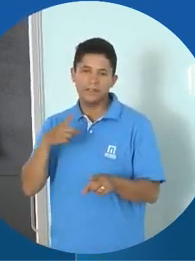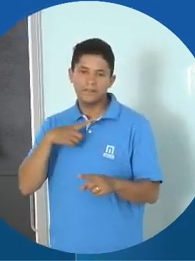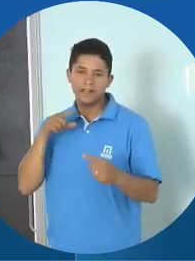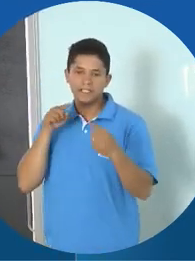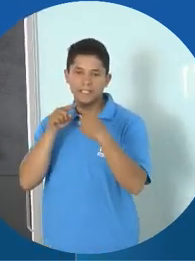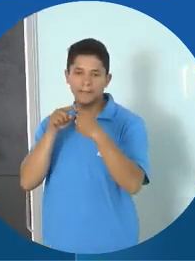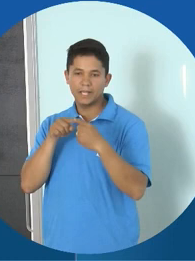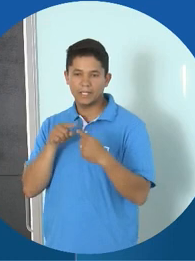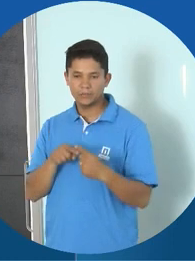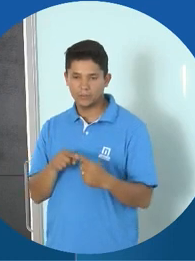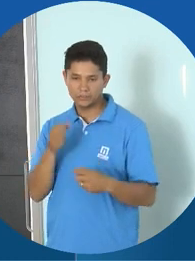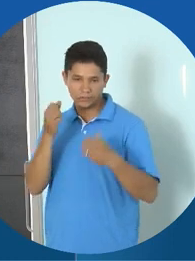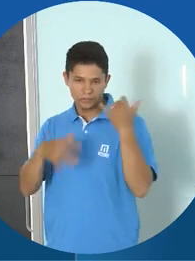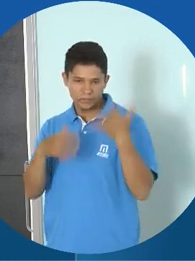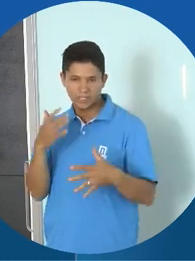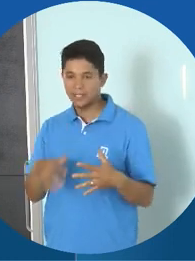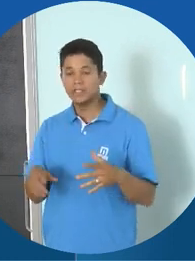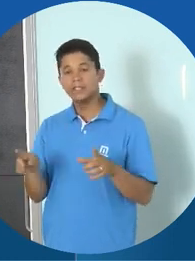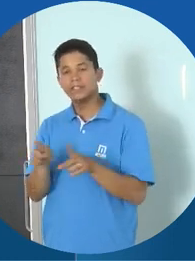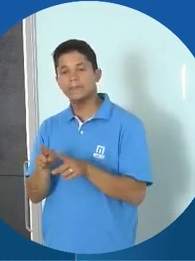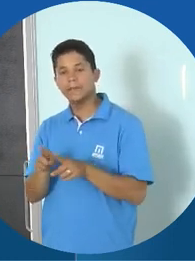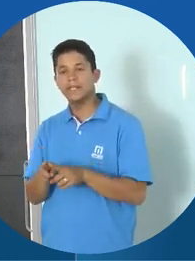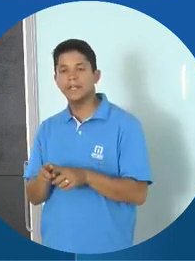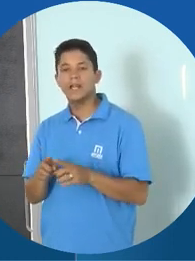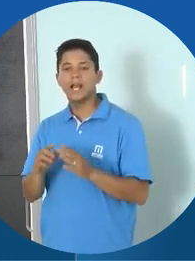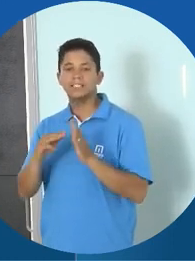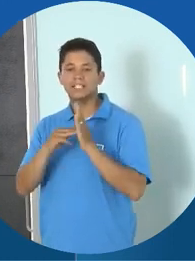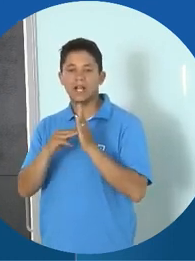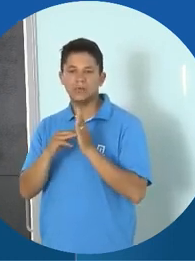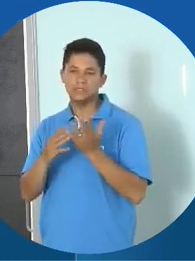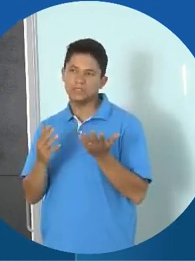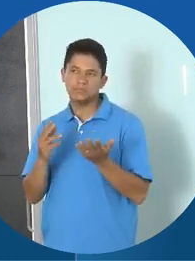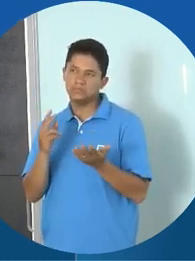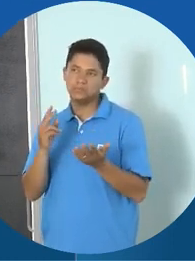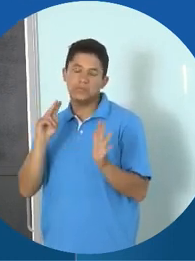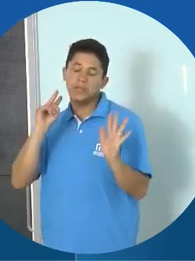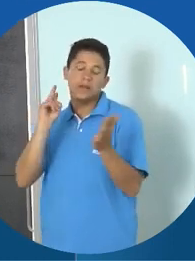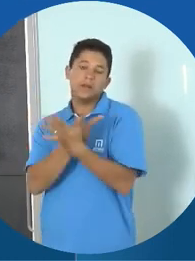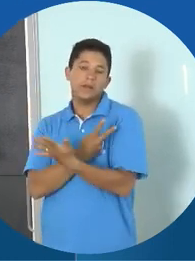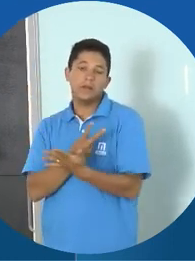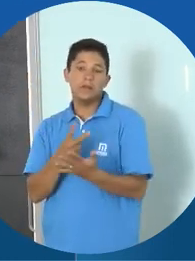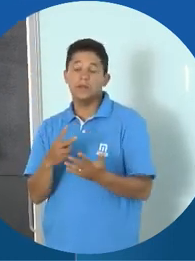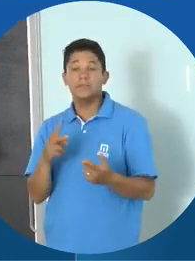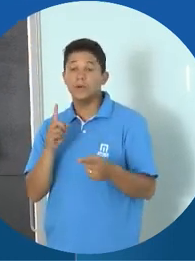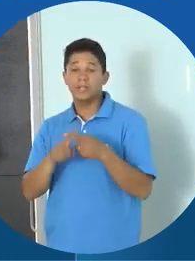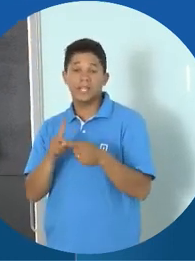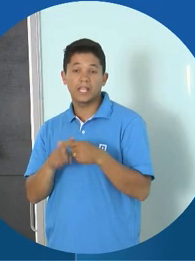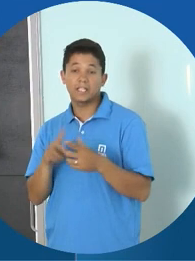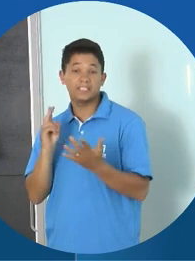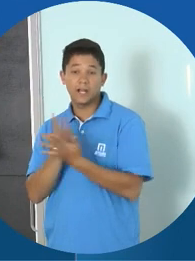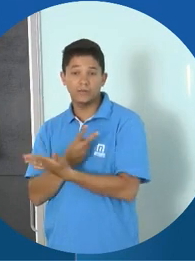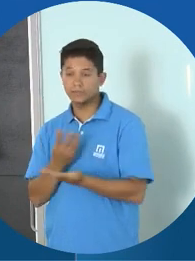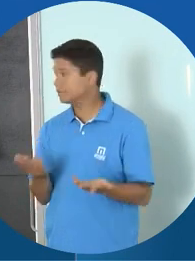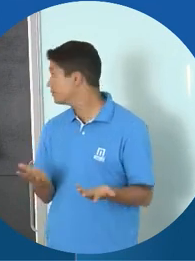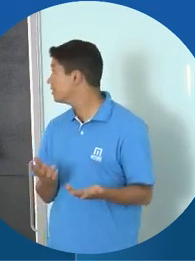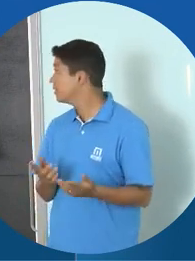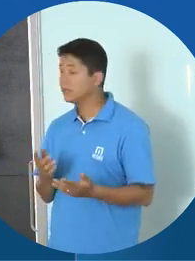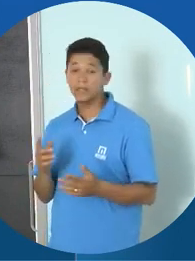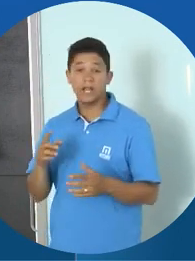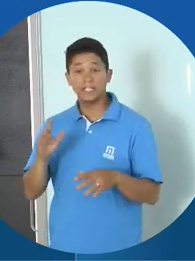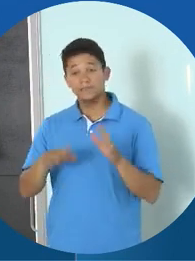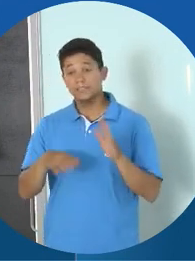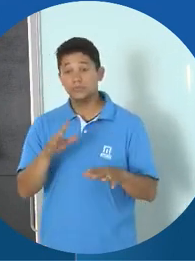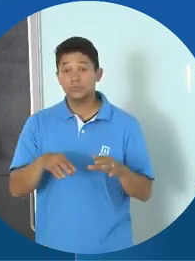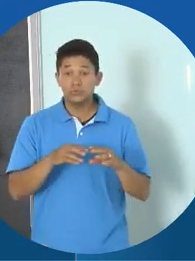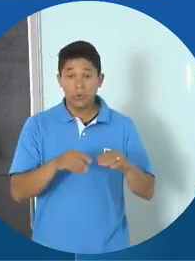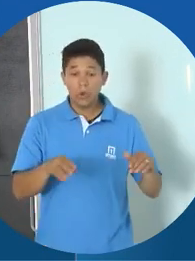comentar, e as causas aqui. Hoje a gente tem duas vertentes muito grandes. Nós temos as situações onde o solo não